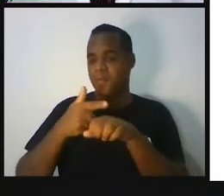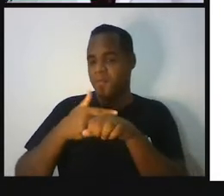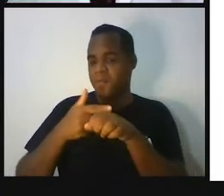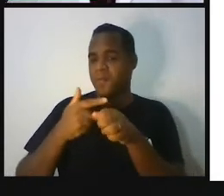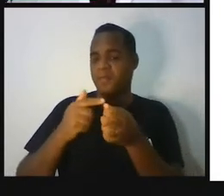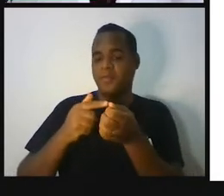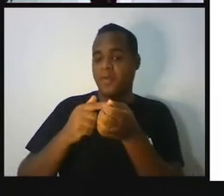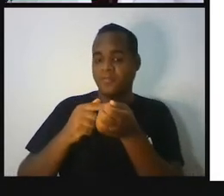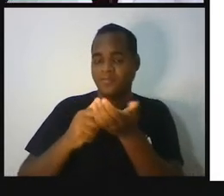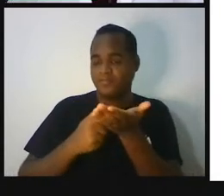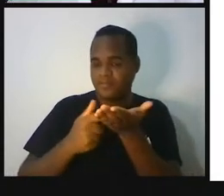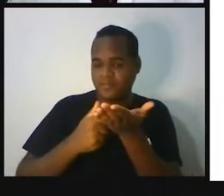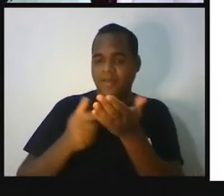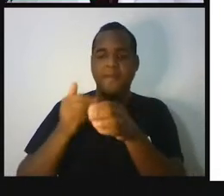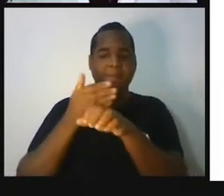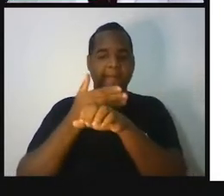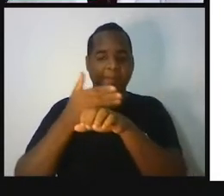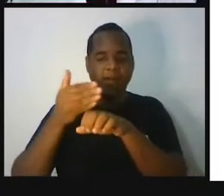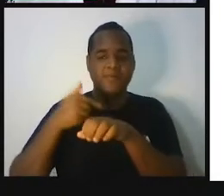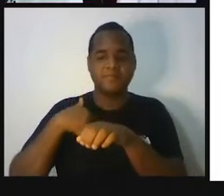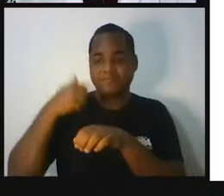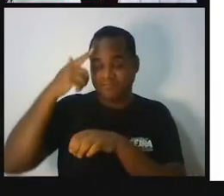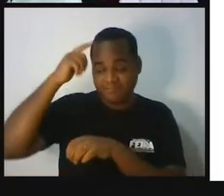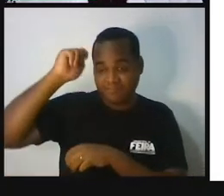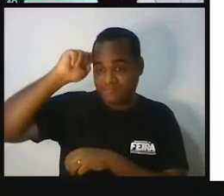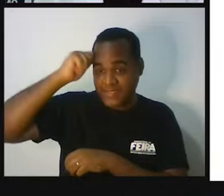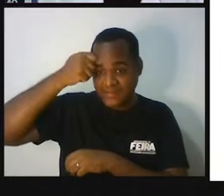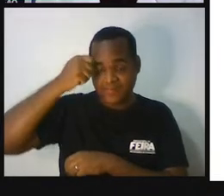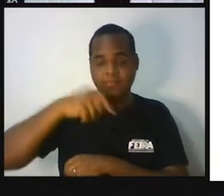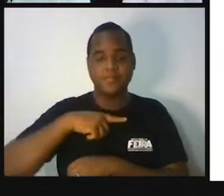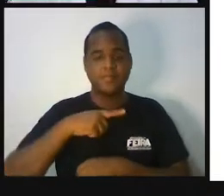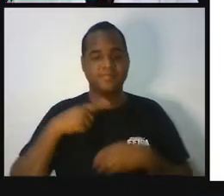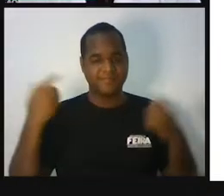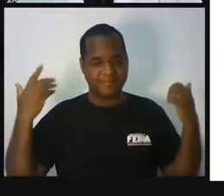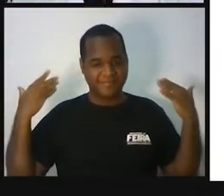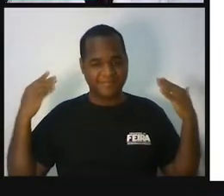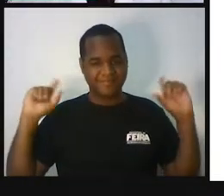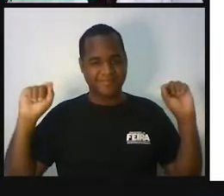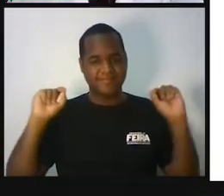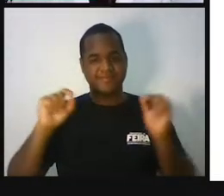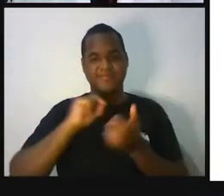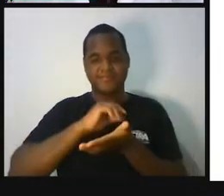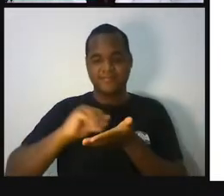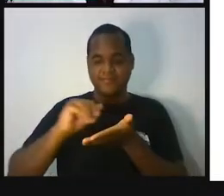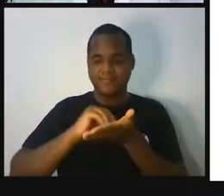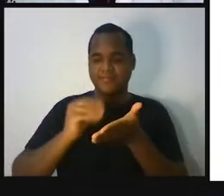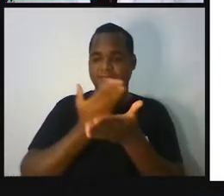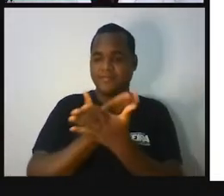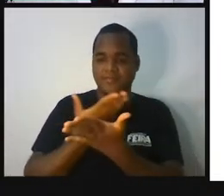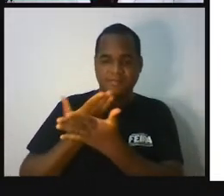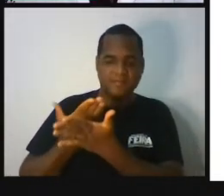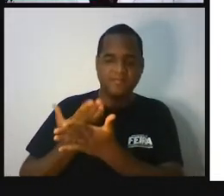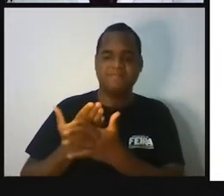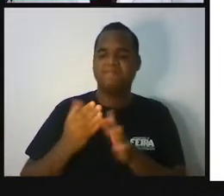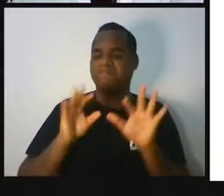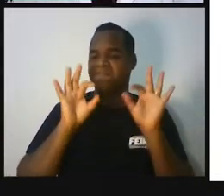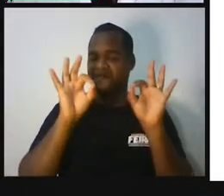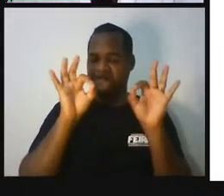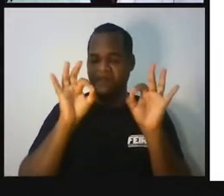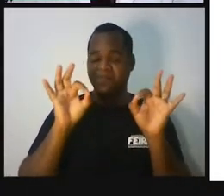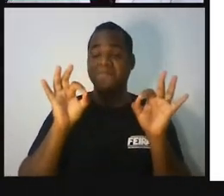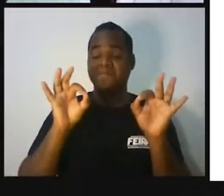Meu cabelo é preto e atrás de mim tinha lhe o cartaz da Secretaria Municipal de Educação Desse nosso Fantástico